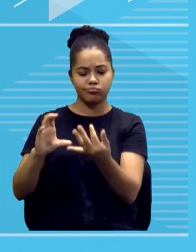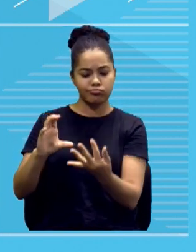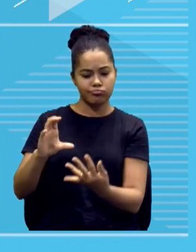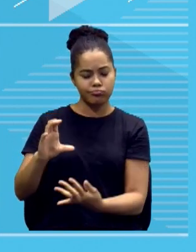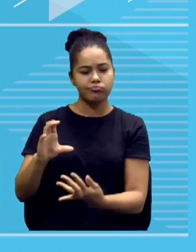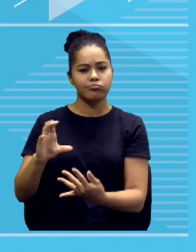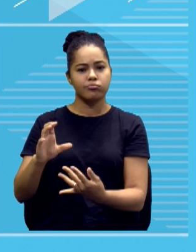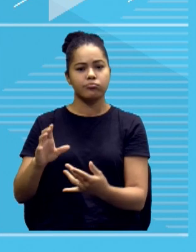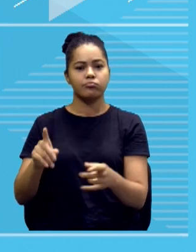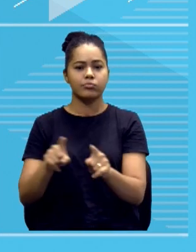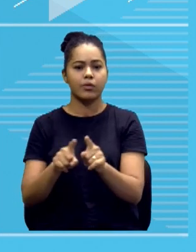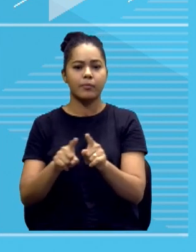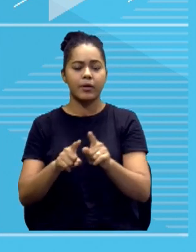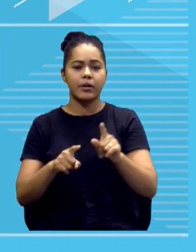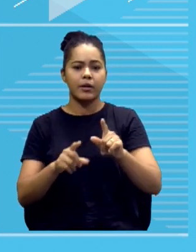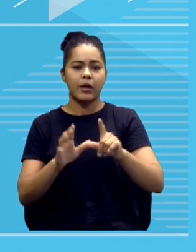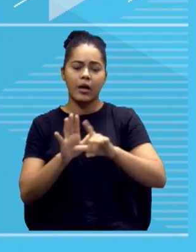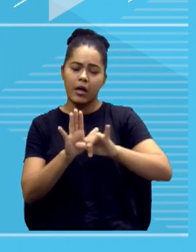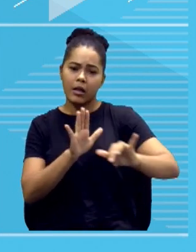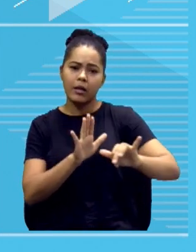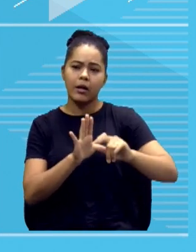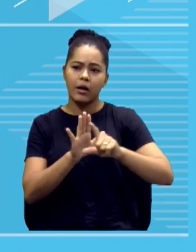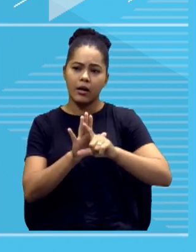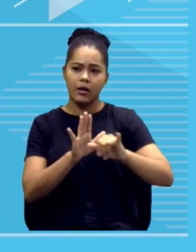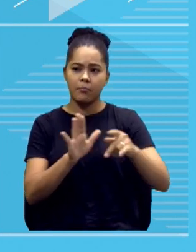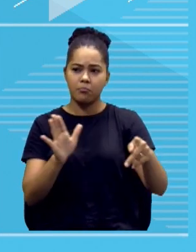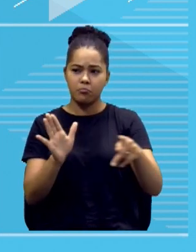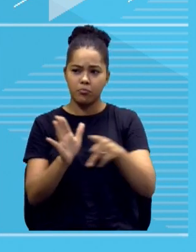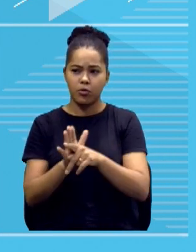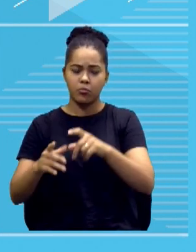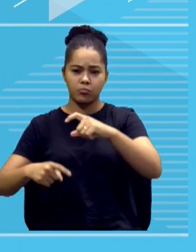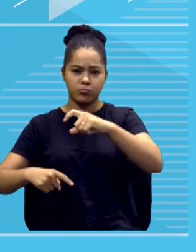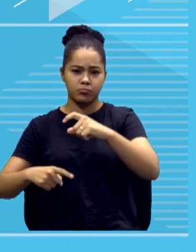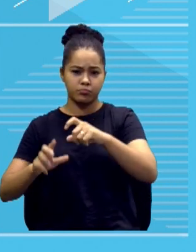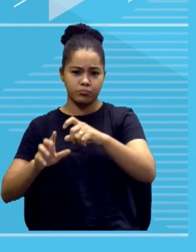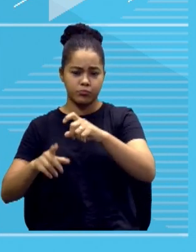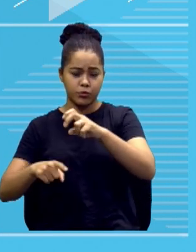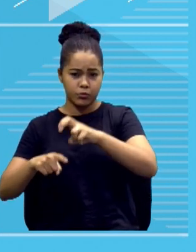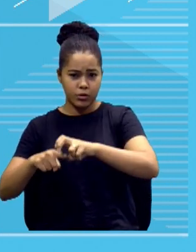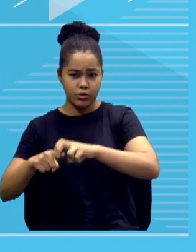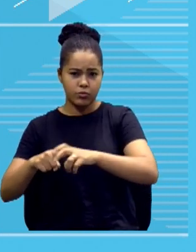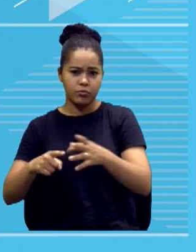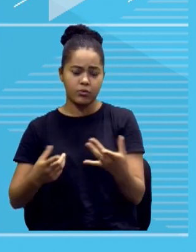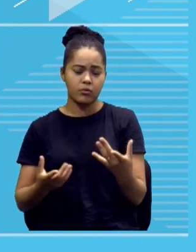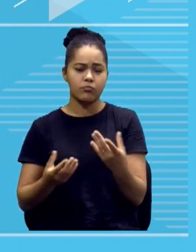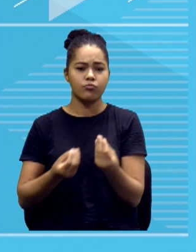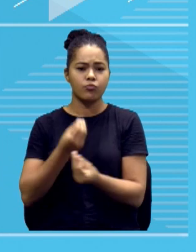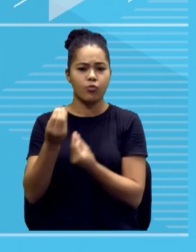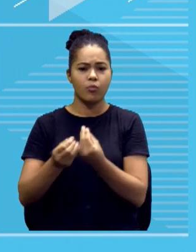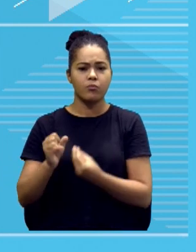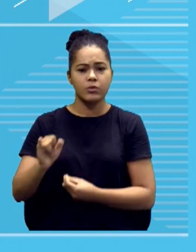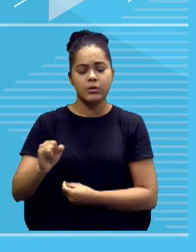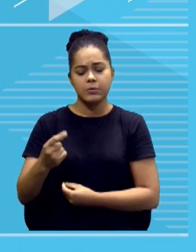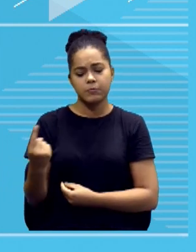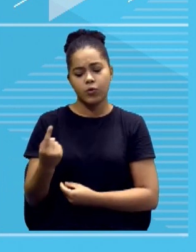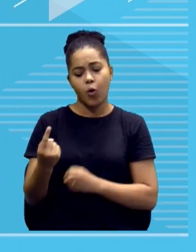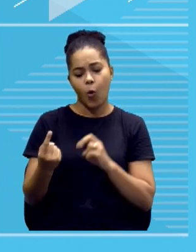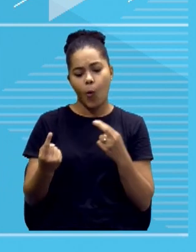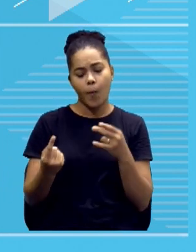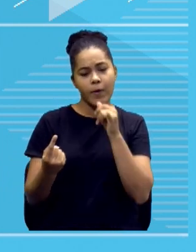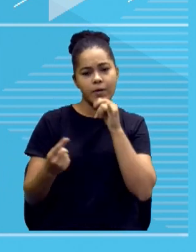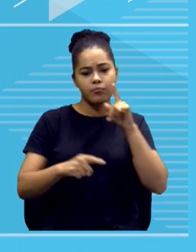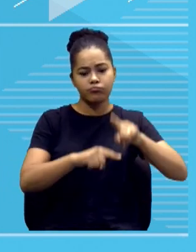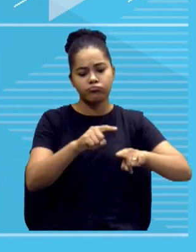as leis que regem os resistores, como é que eles funcionam quando estão sozinhos e também como é que eles funcionam quando estão acompanhados,